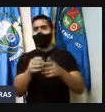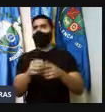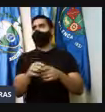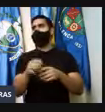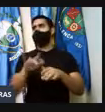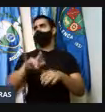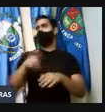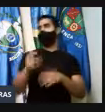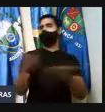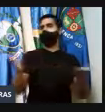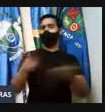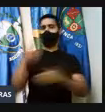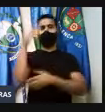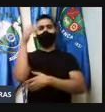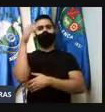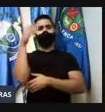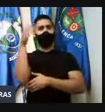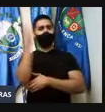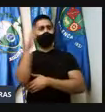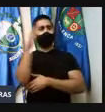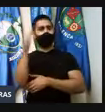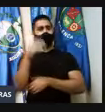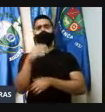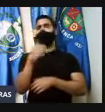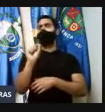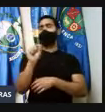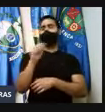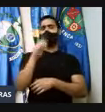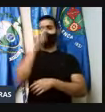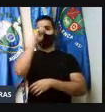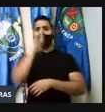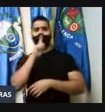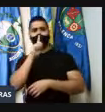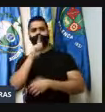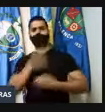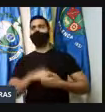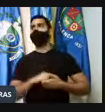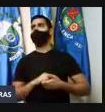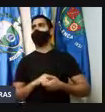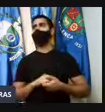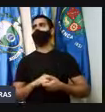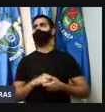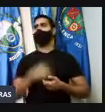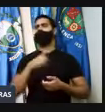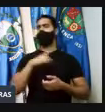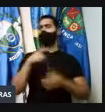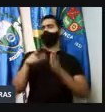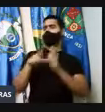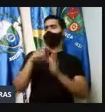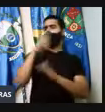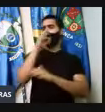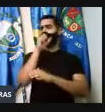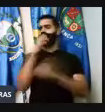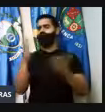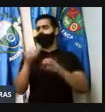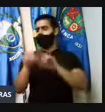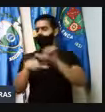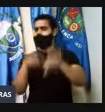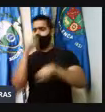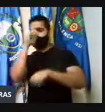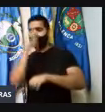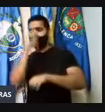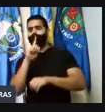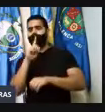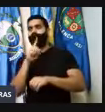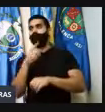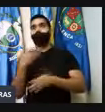nossa bandeira é amarela, nós estávamos numa bandeira laranja, agora a bandeira é amarela, quer dizer, ainda não